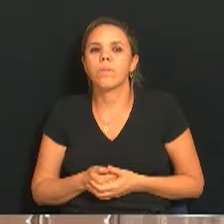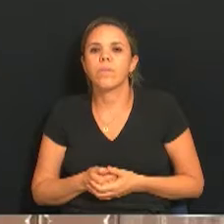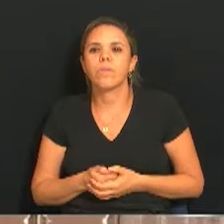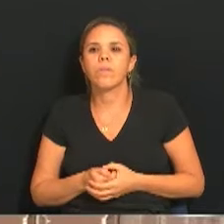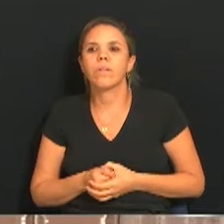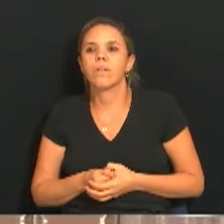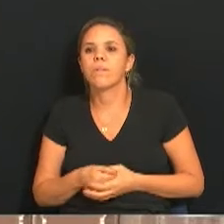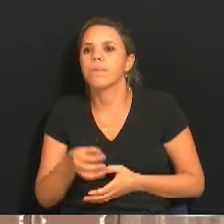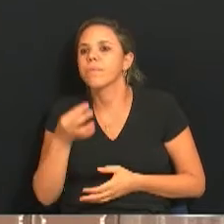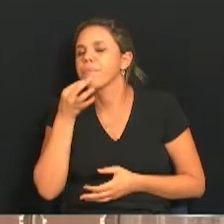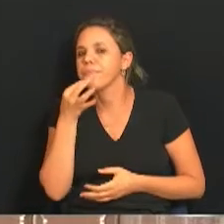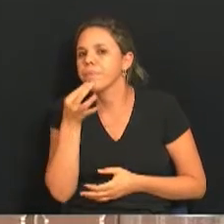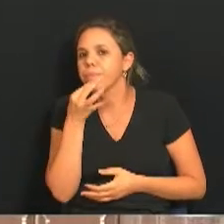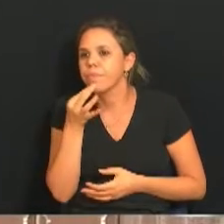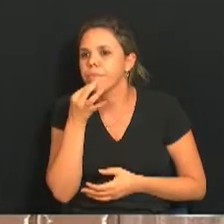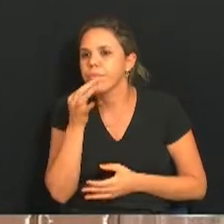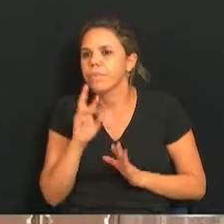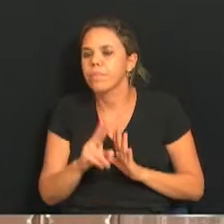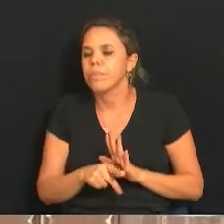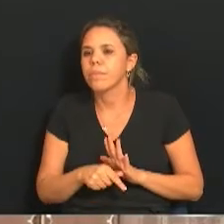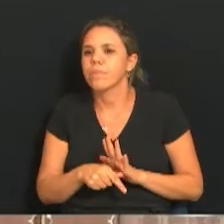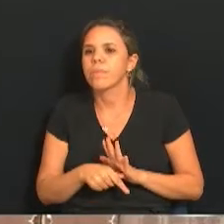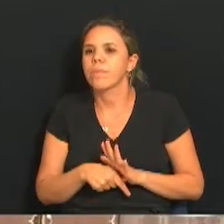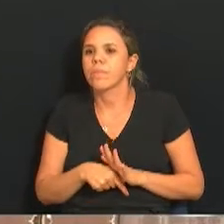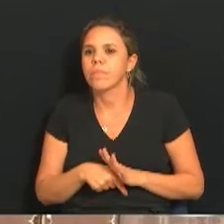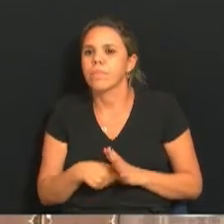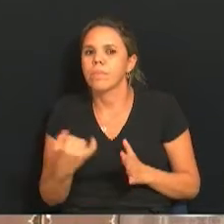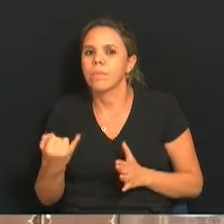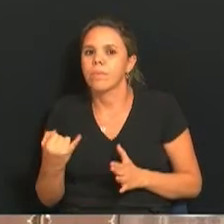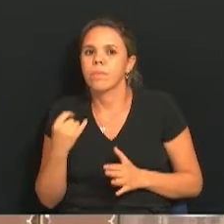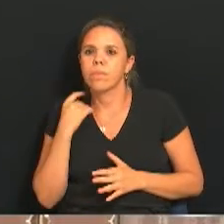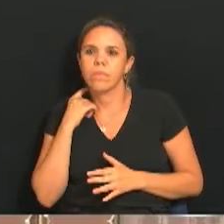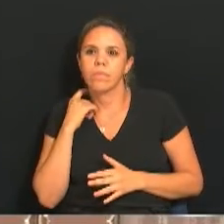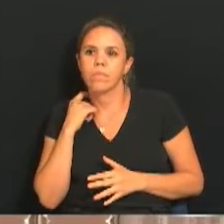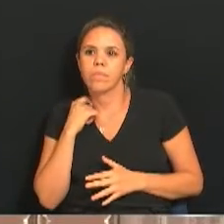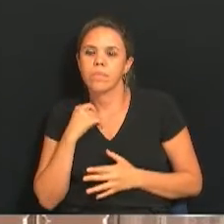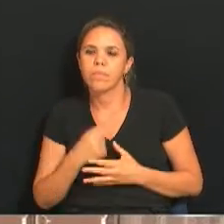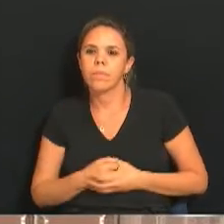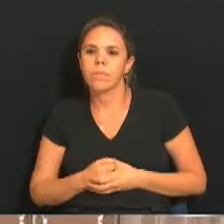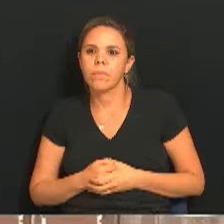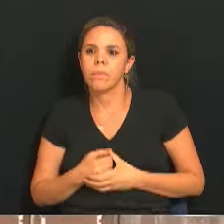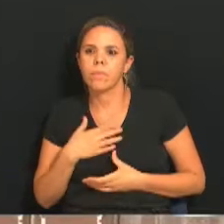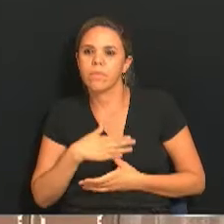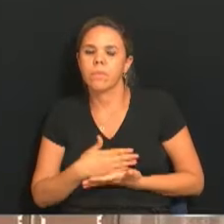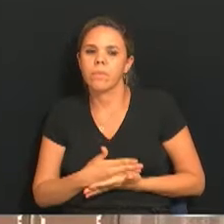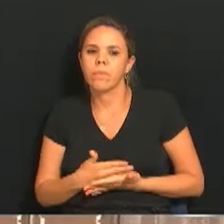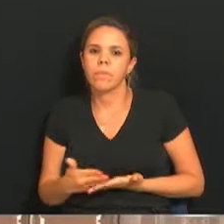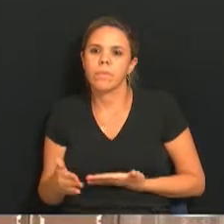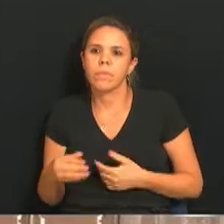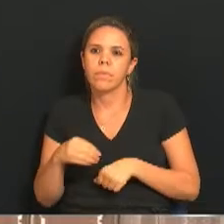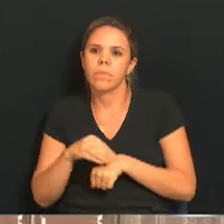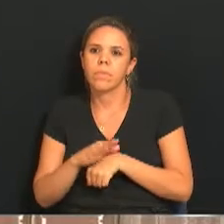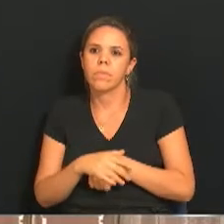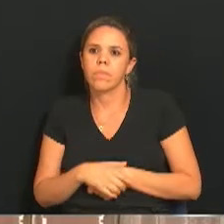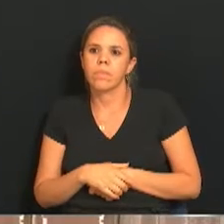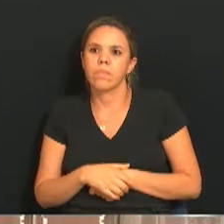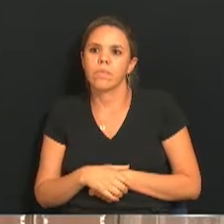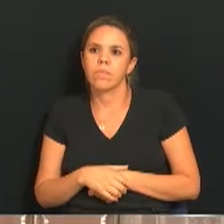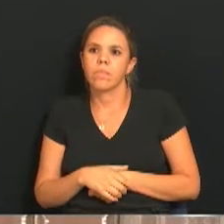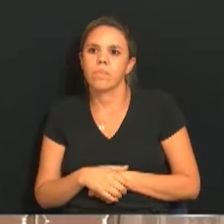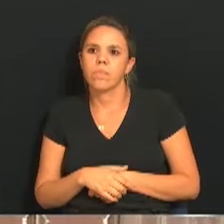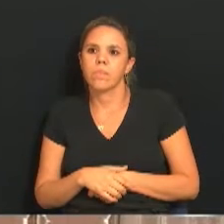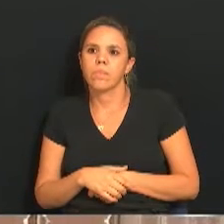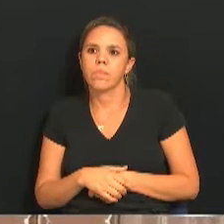aí e das várias visões que são importantes que a gente passa. Eu gostaria de começar a passar aqui para as